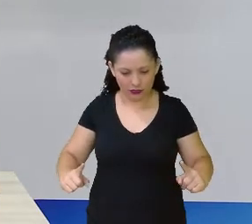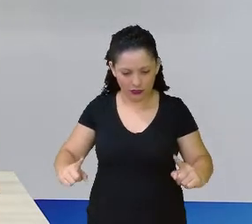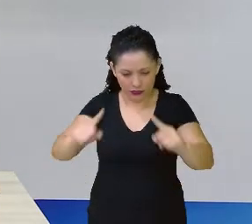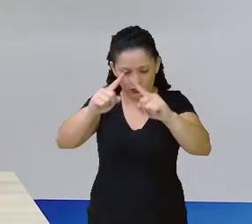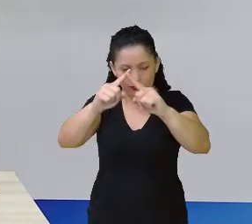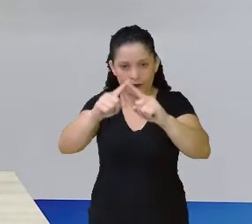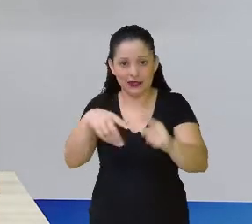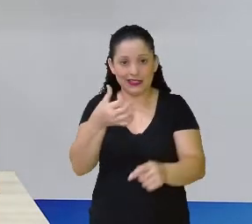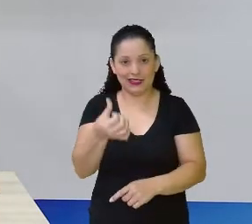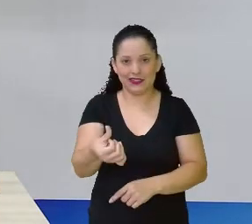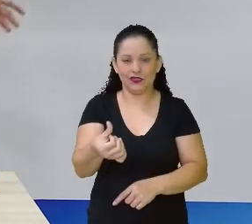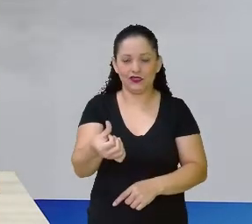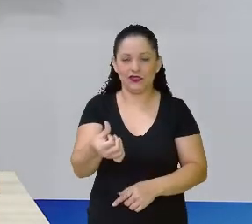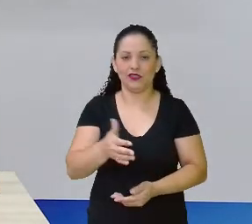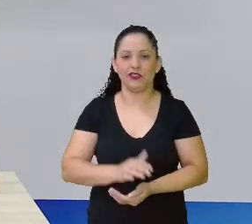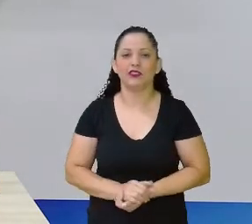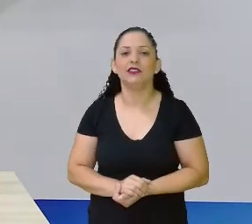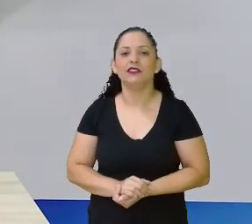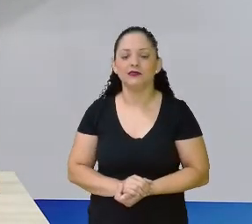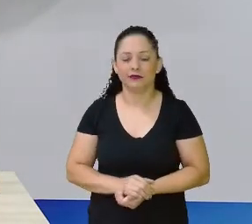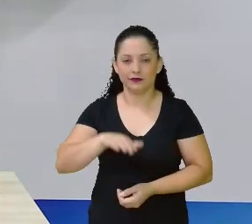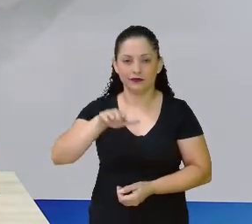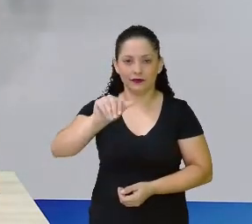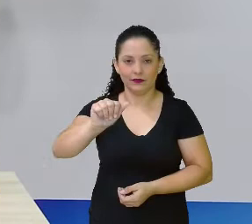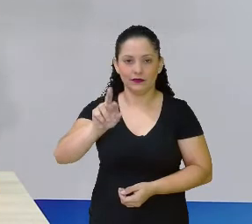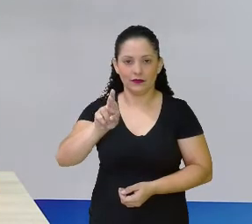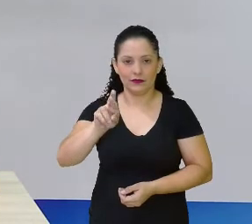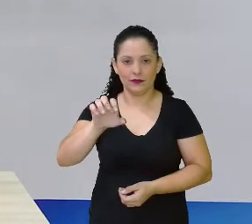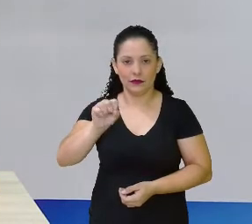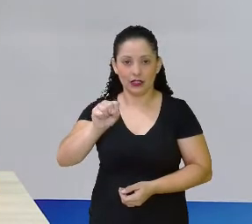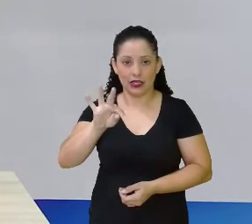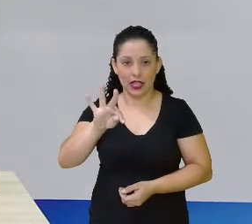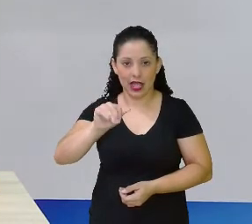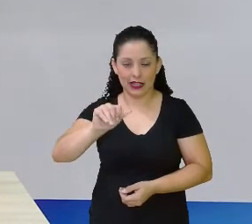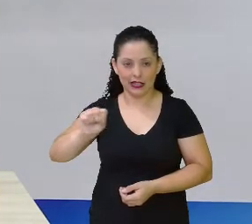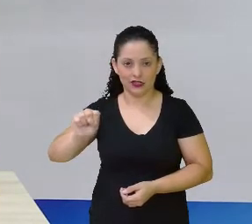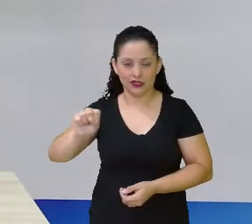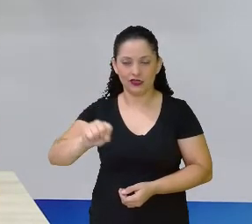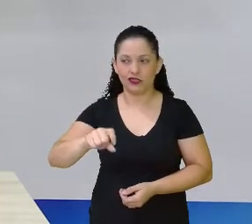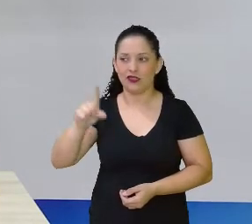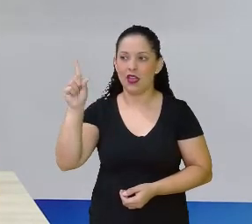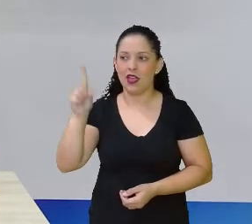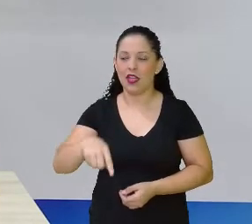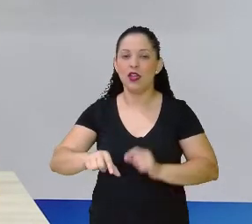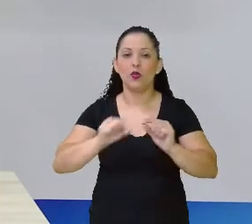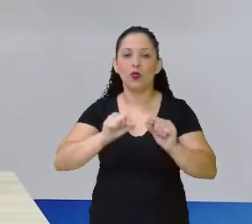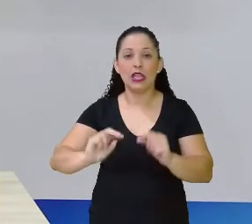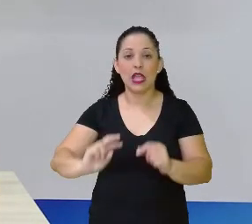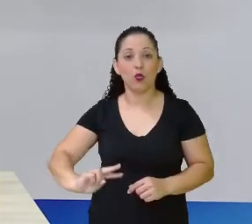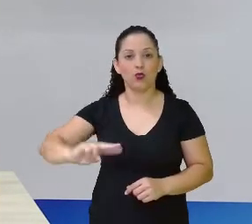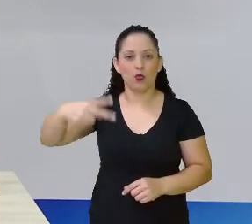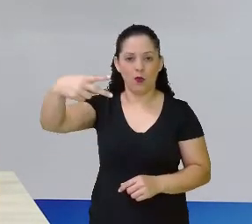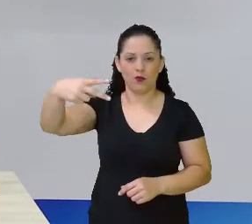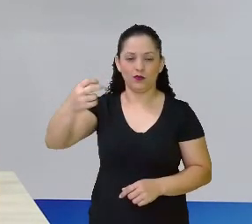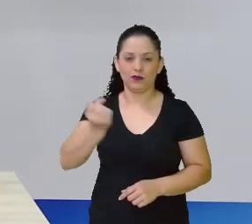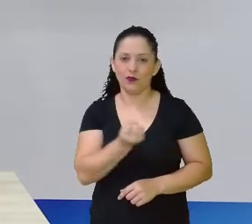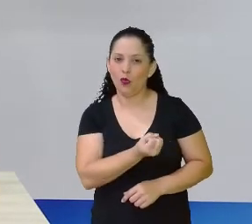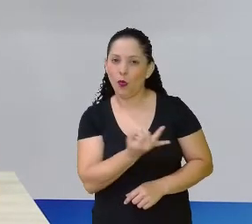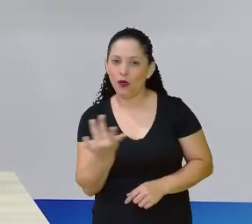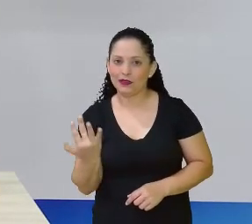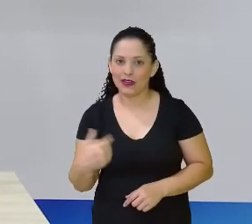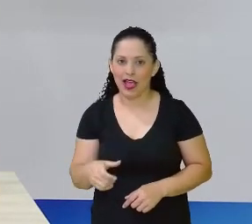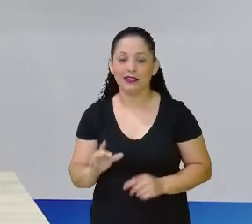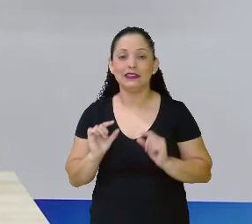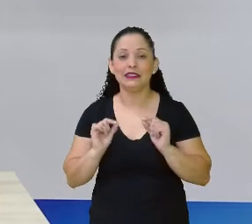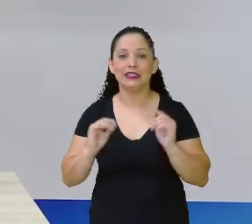6. As arestas, elas são o dobro da quantidade de